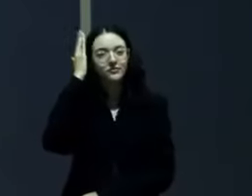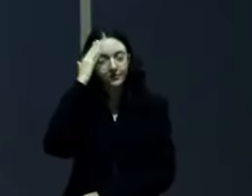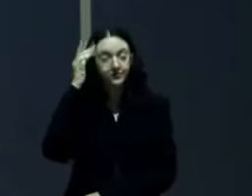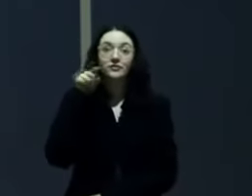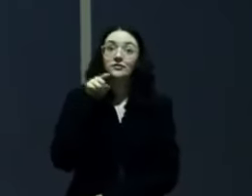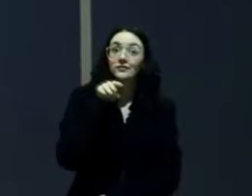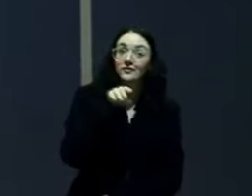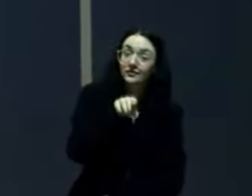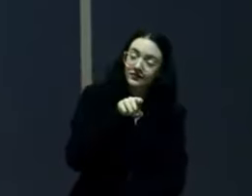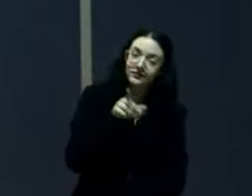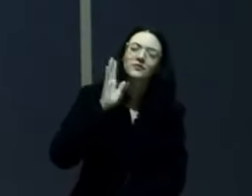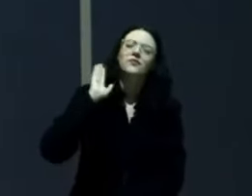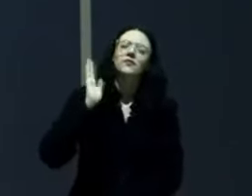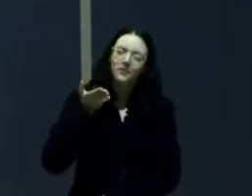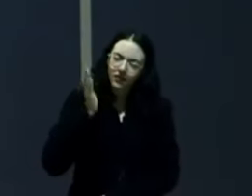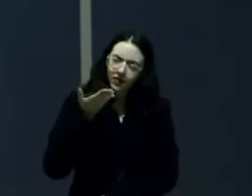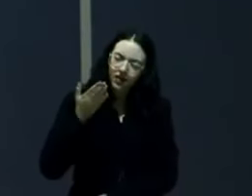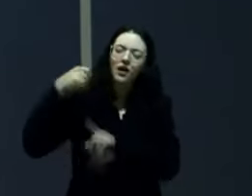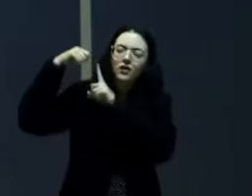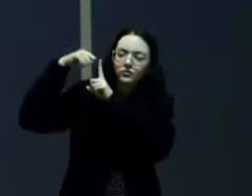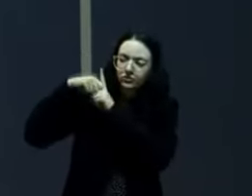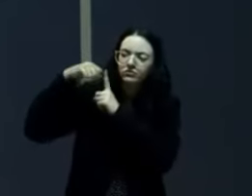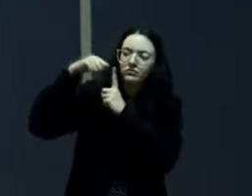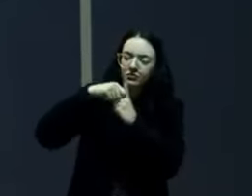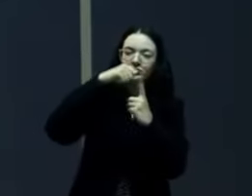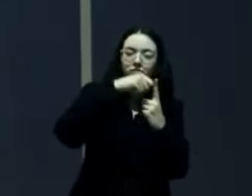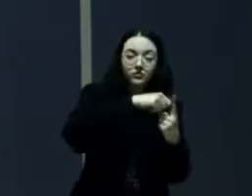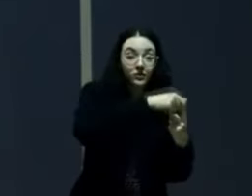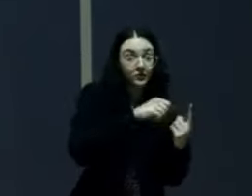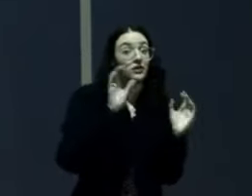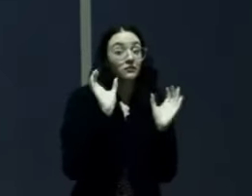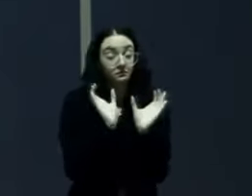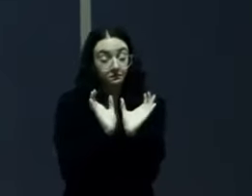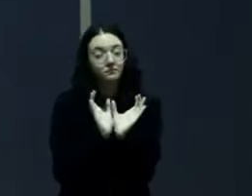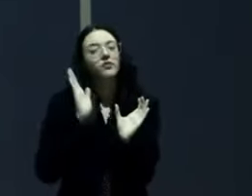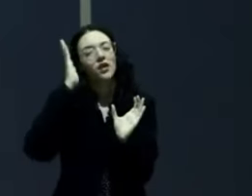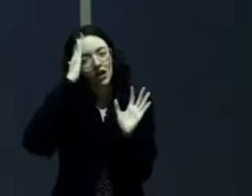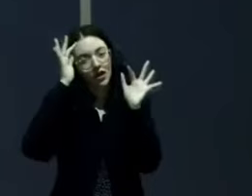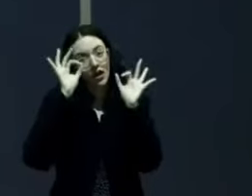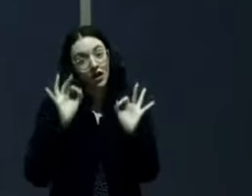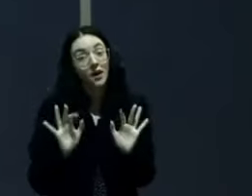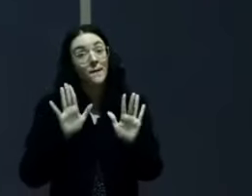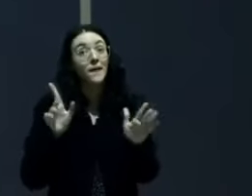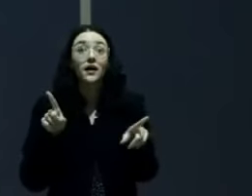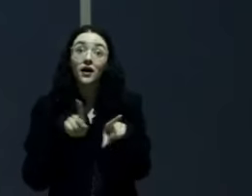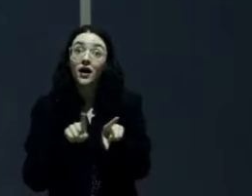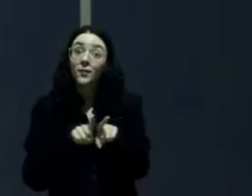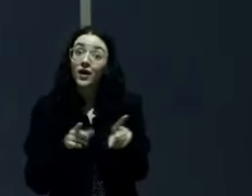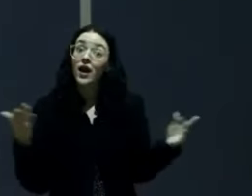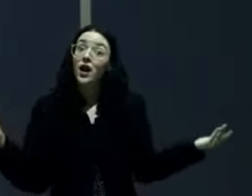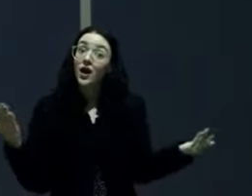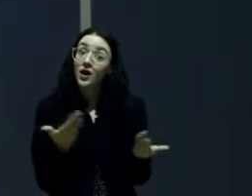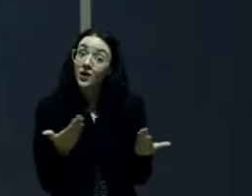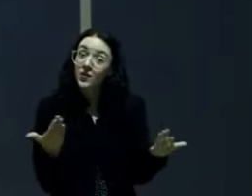já participou de muitas ceias, mas eu sei também que tem irmãos e irmãs aqui que hoje vão participar